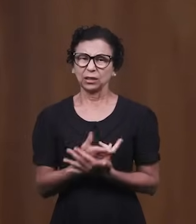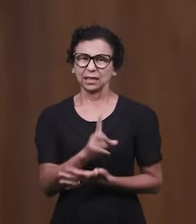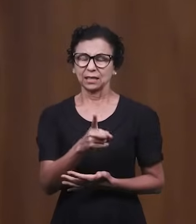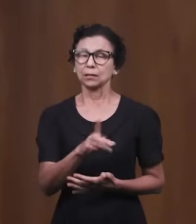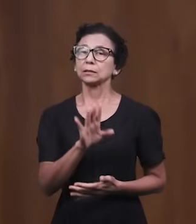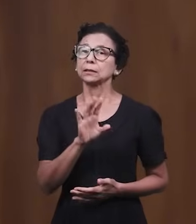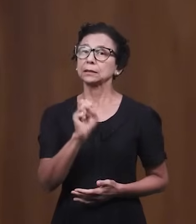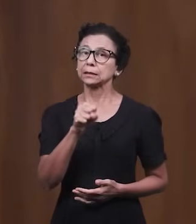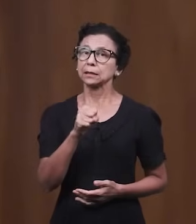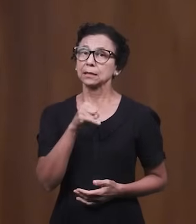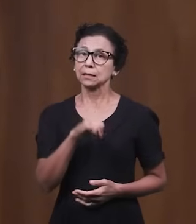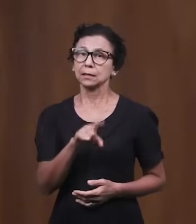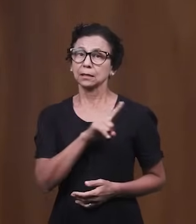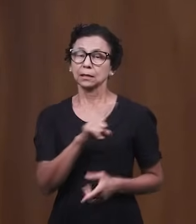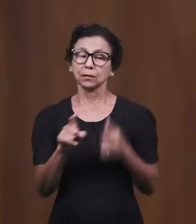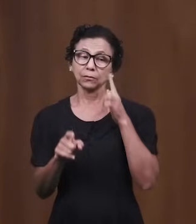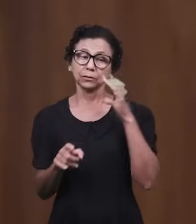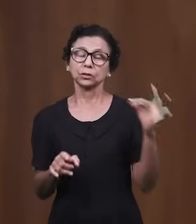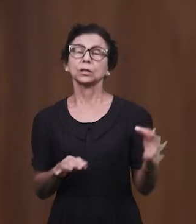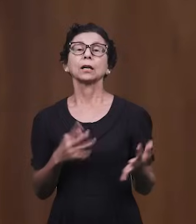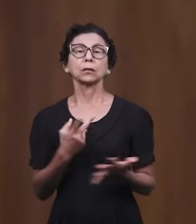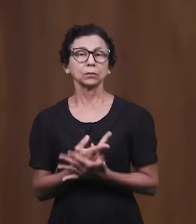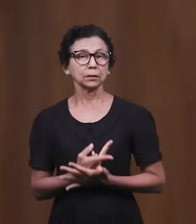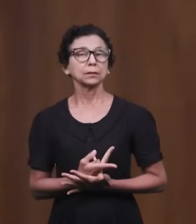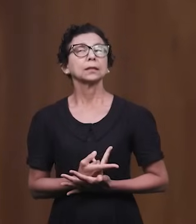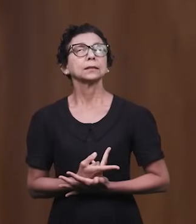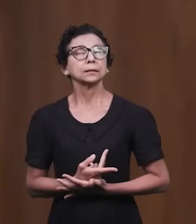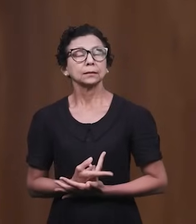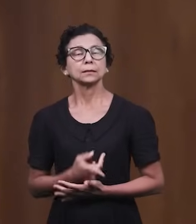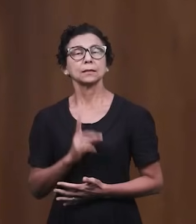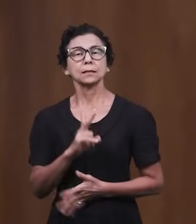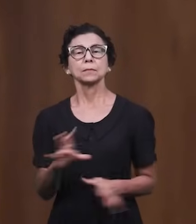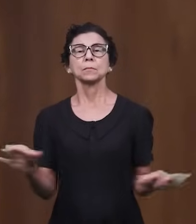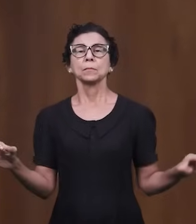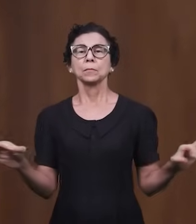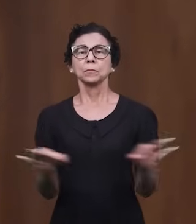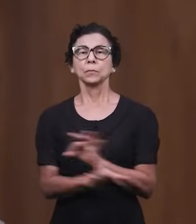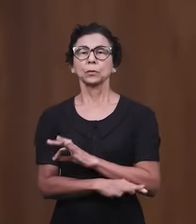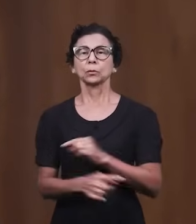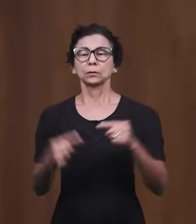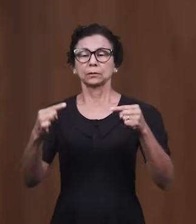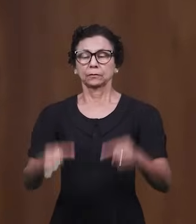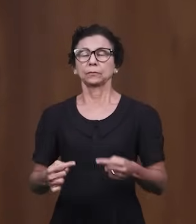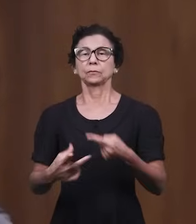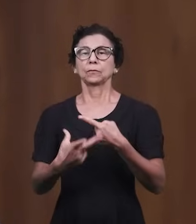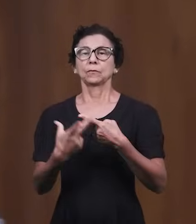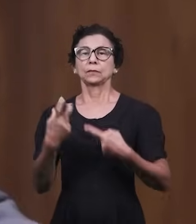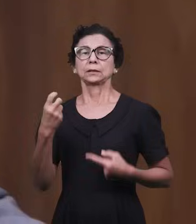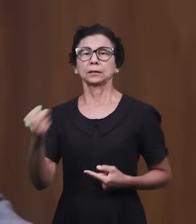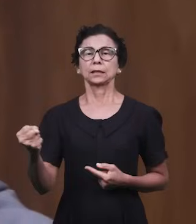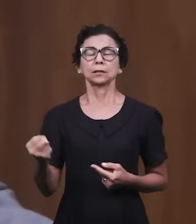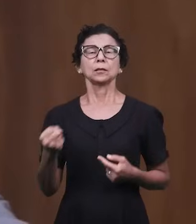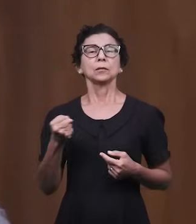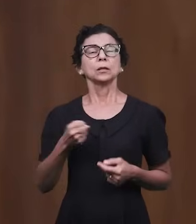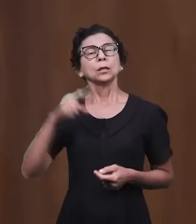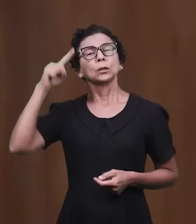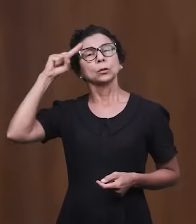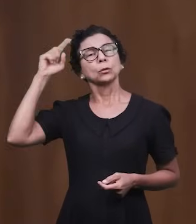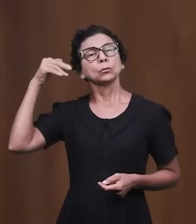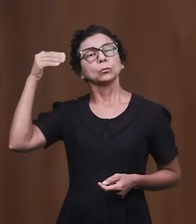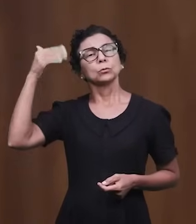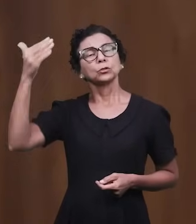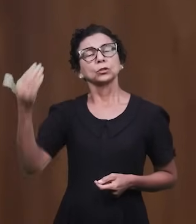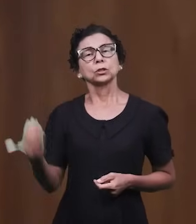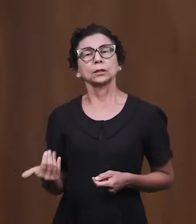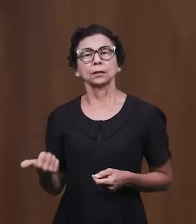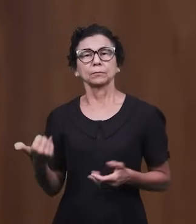estivermos vigilantes, isso acontece sim. Então nós temos que estar sempre prontos para vencer esse desafio. E esse desafio é hoje, amanhã e até o momento